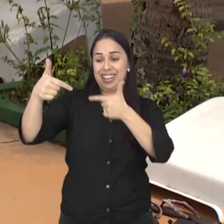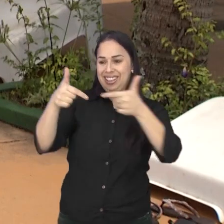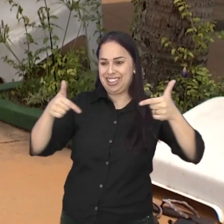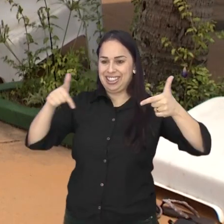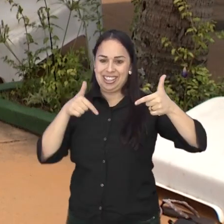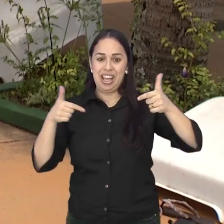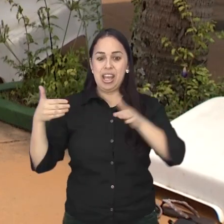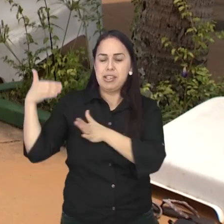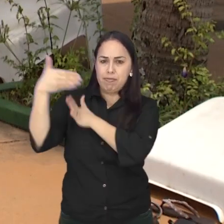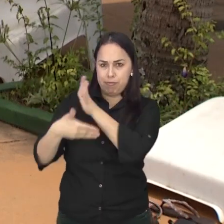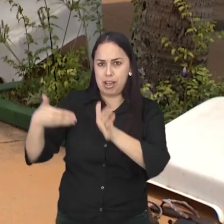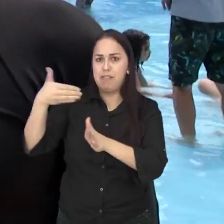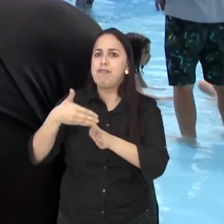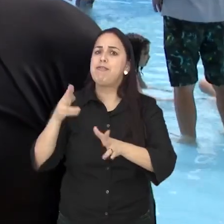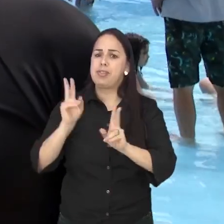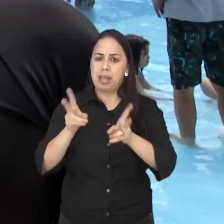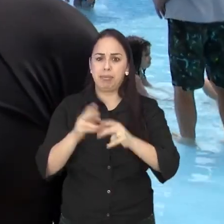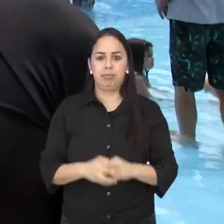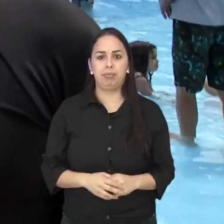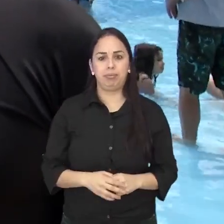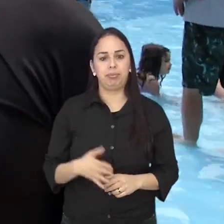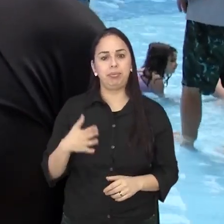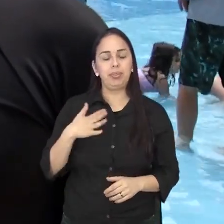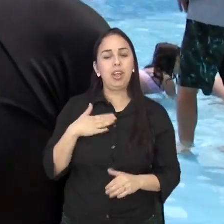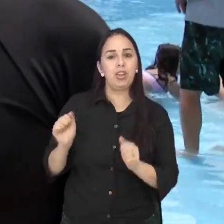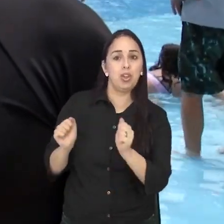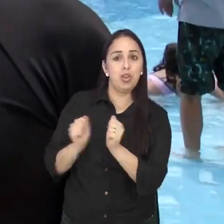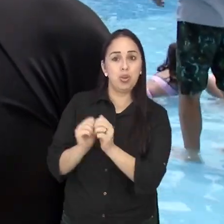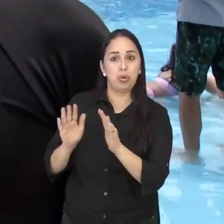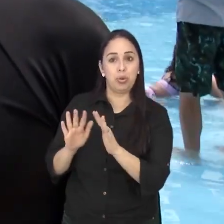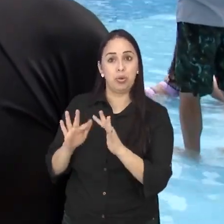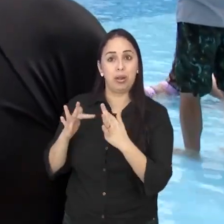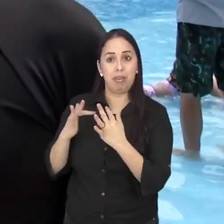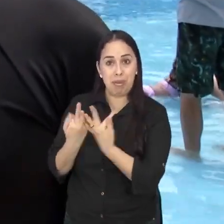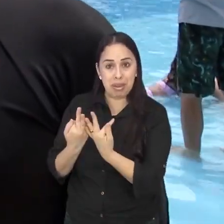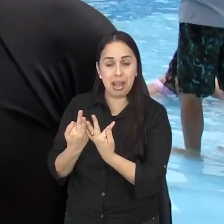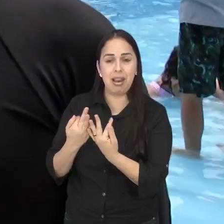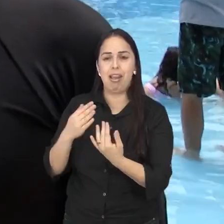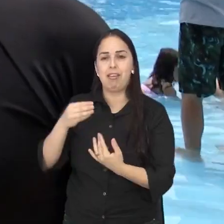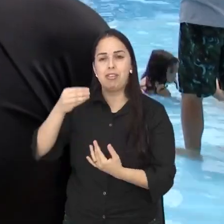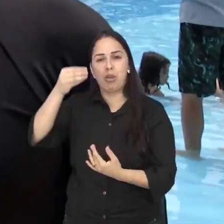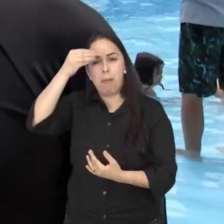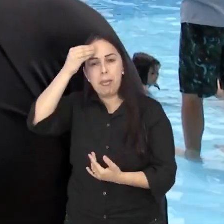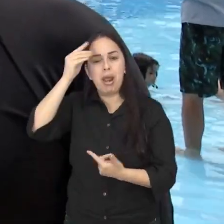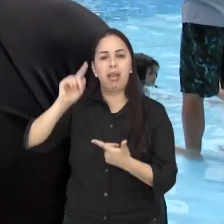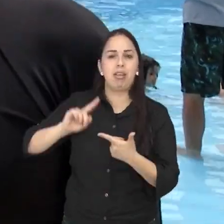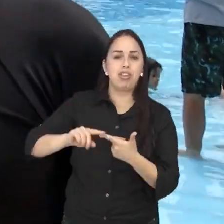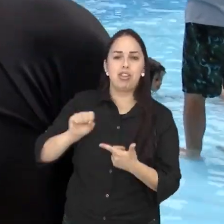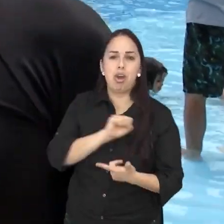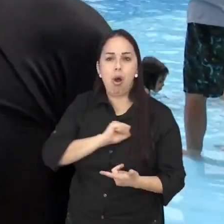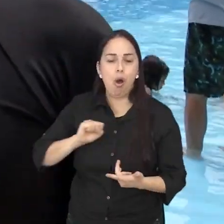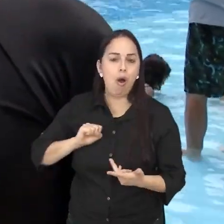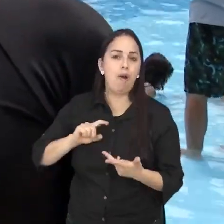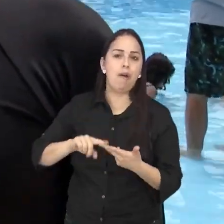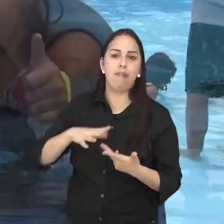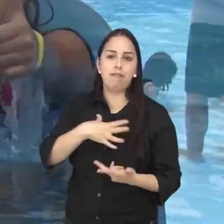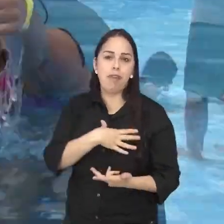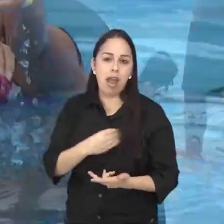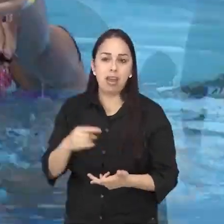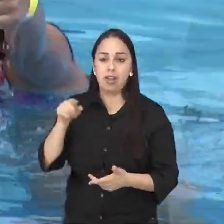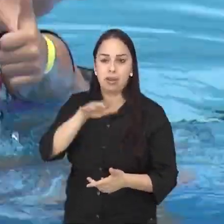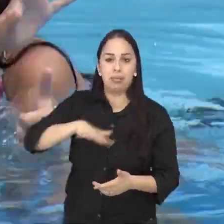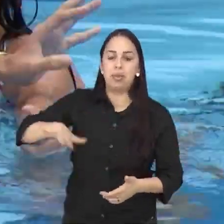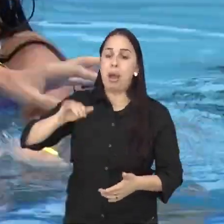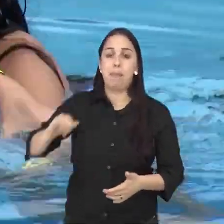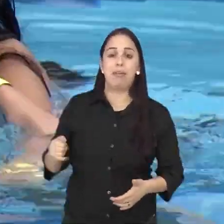mais vezes, participa mais vezes. No meu caso, eu tô com filha, tô com sobrinhos, tô com sogro, sogra, todo mundo aí se